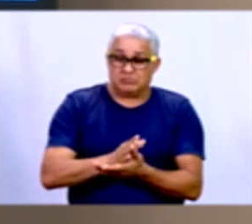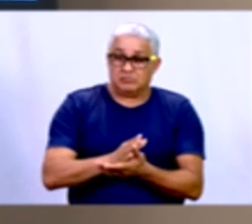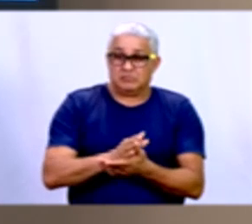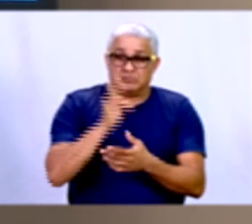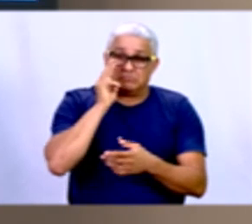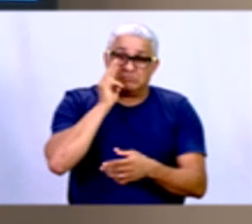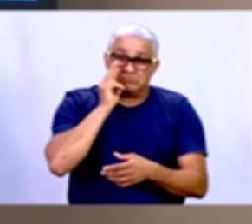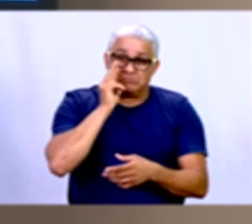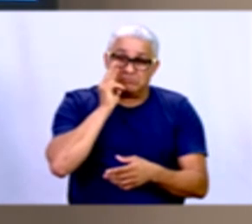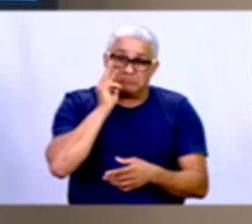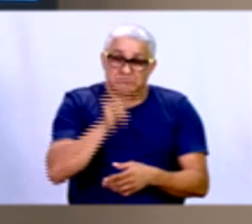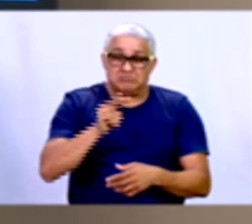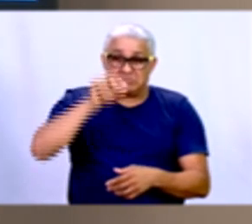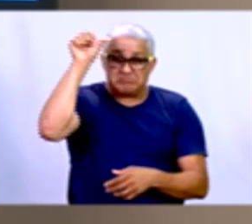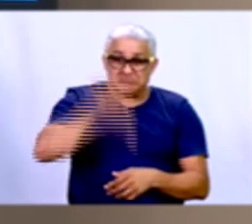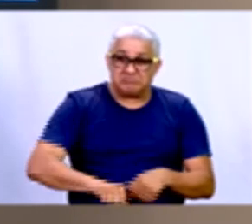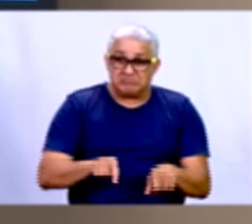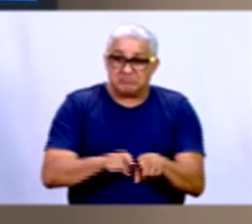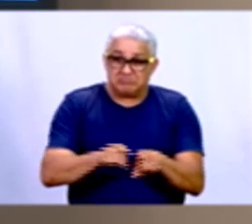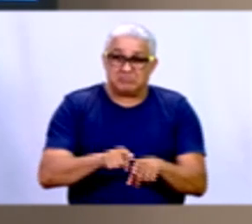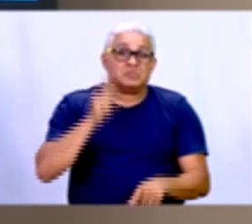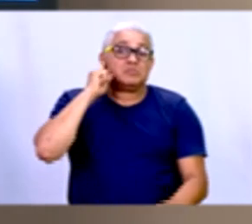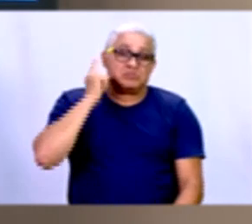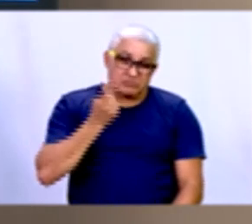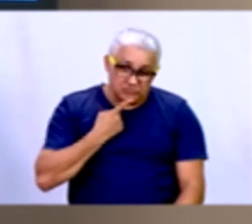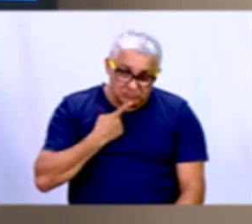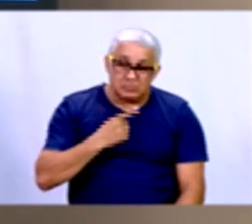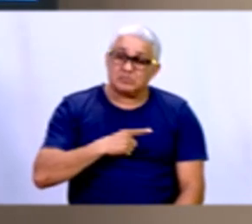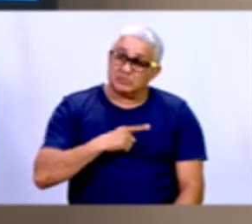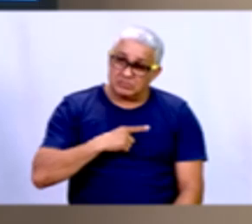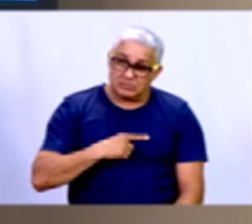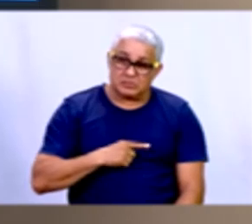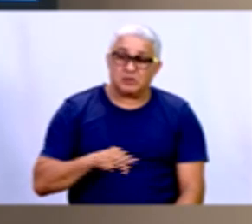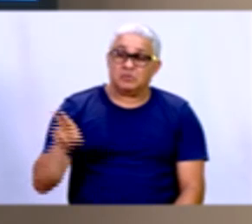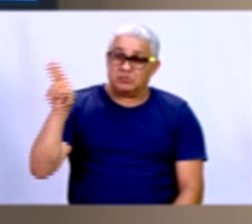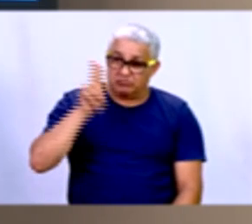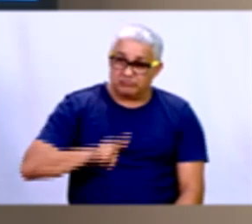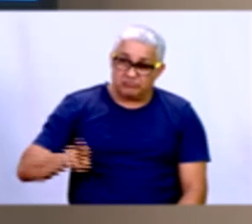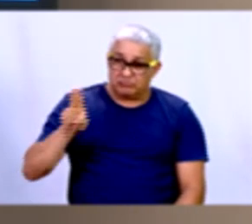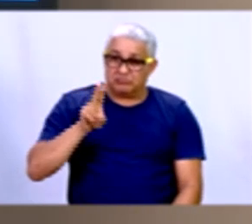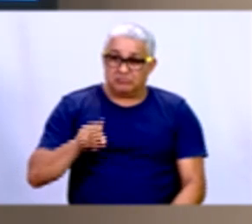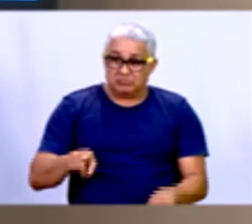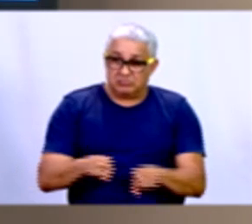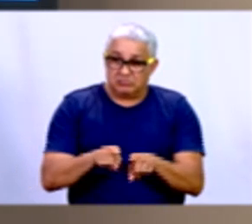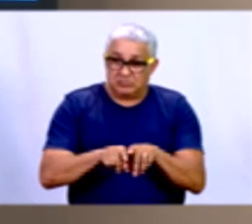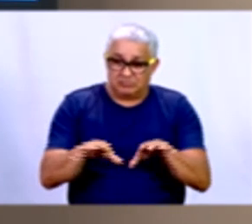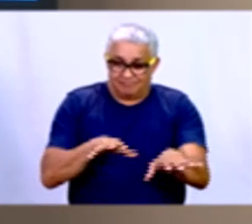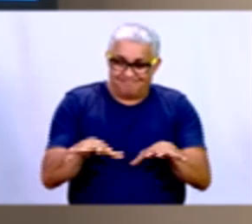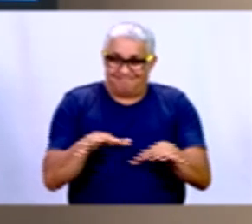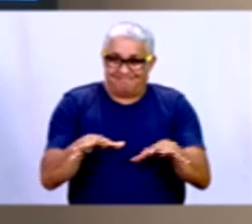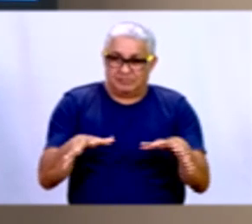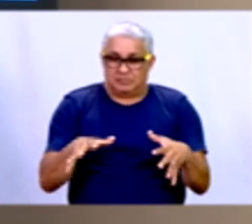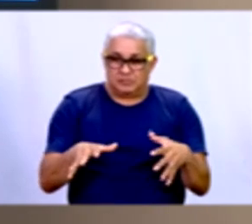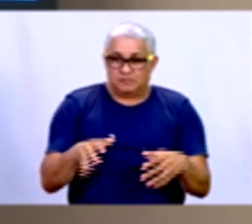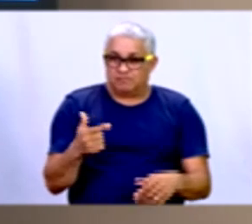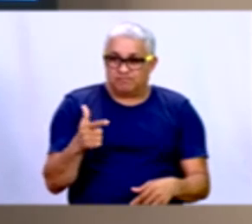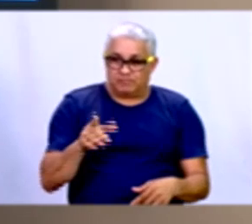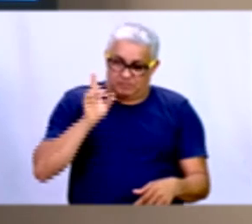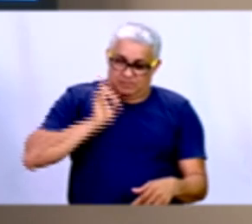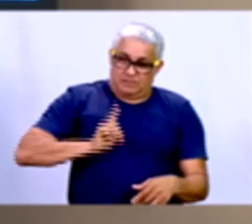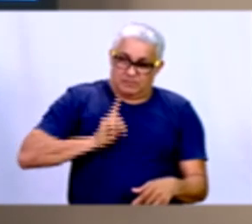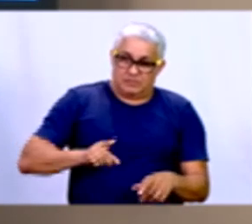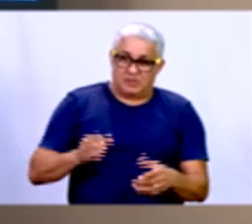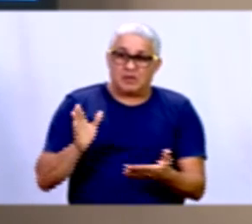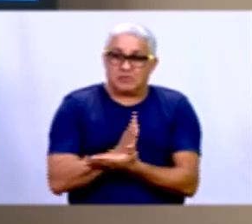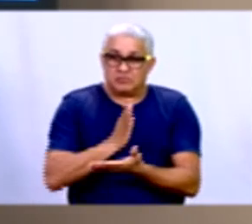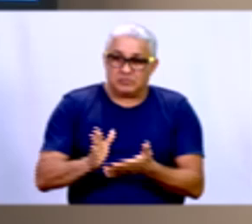usuários que têm dificuldades auditivas, nós temos usuários com limitações motoras e com dificuldade de